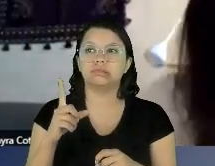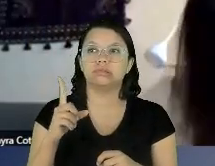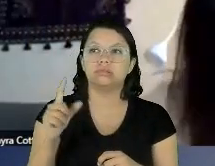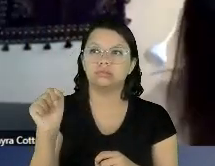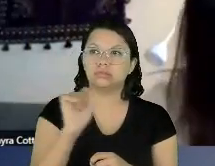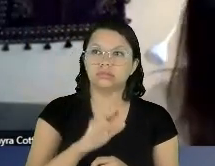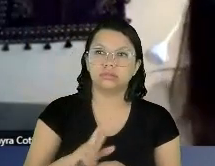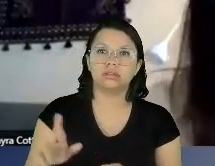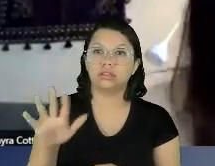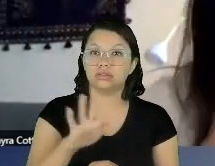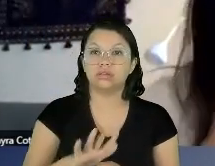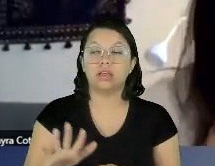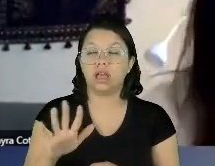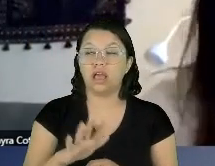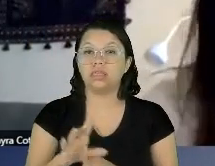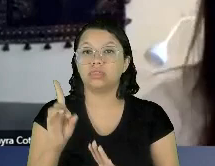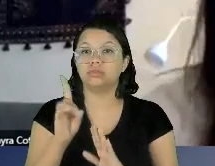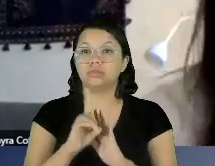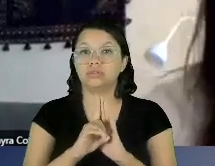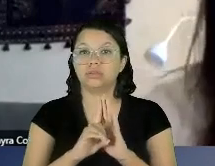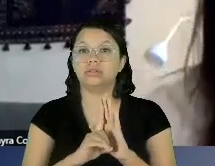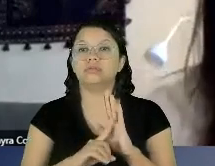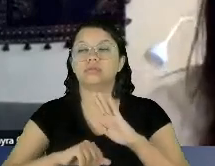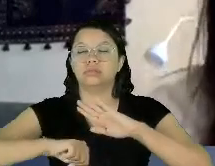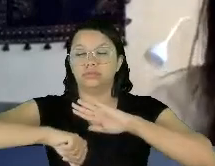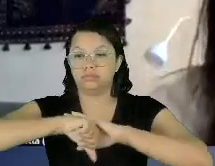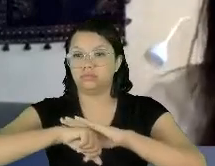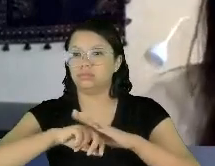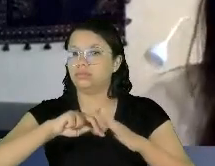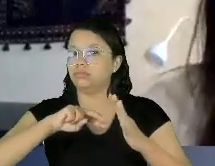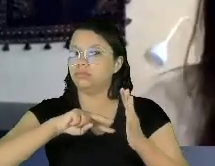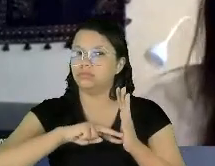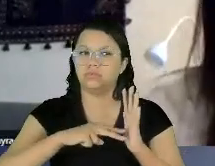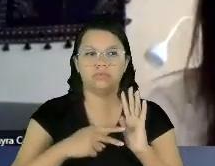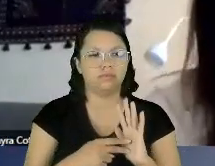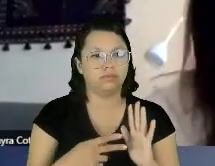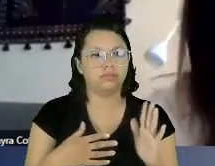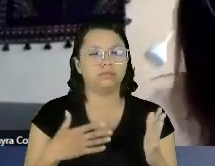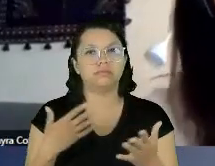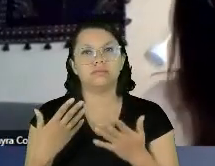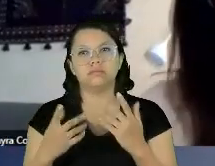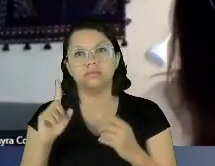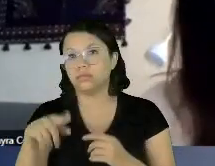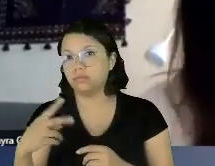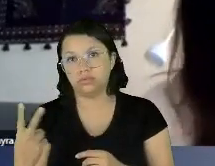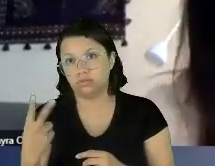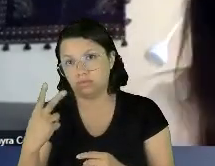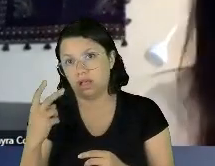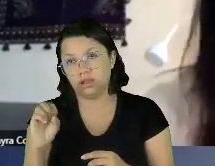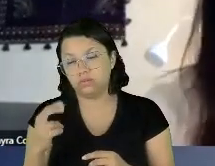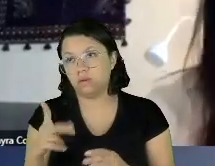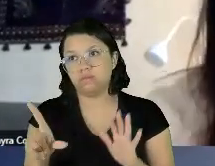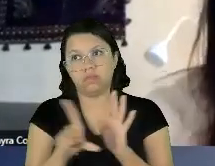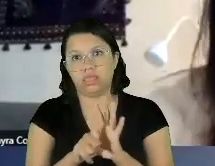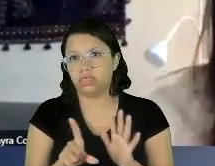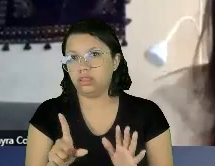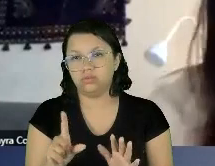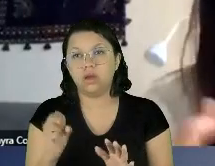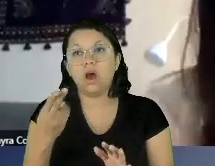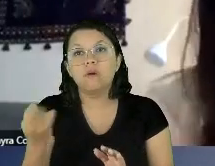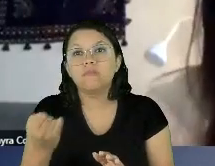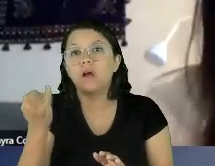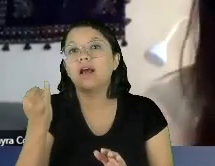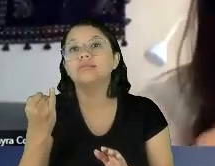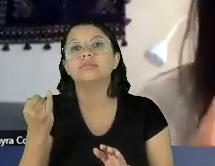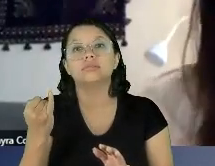sexual como no âmbito do direito criminal. E isso não significa que não seja válido, não